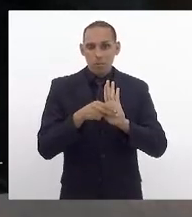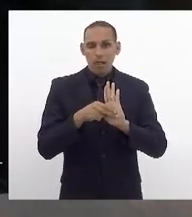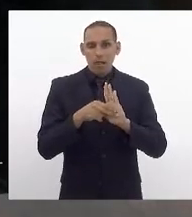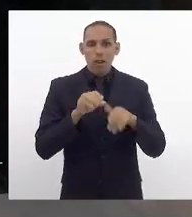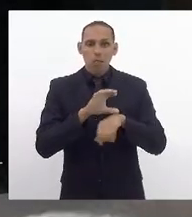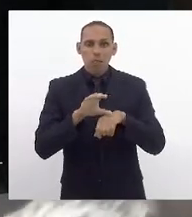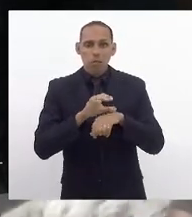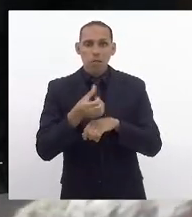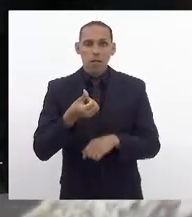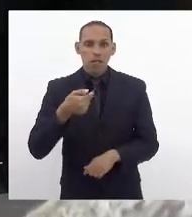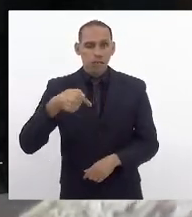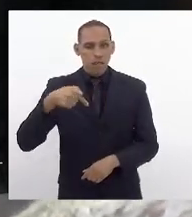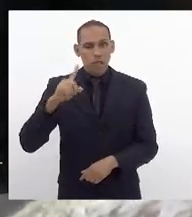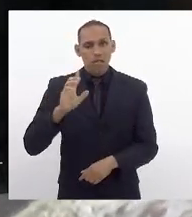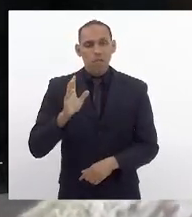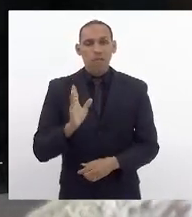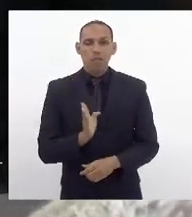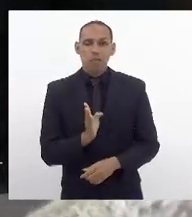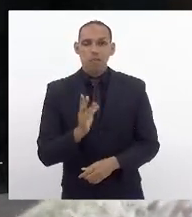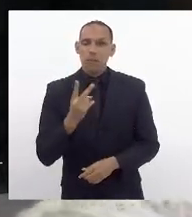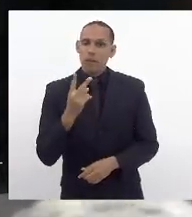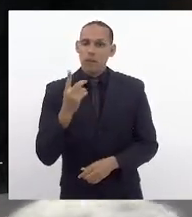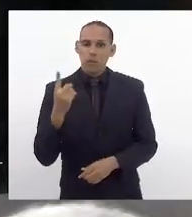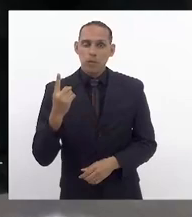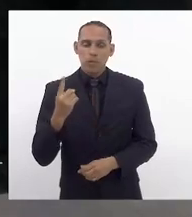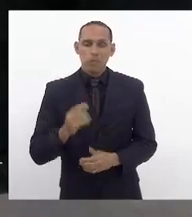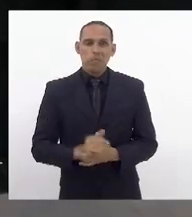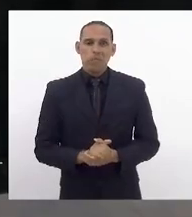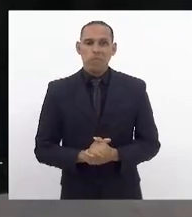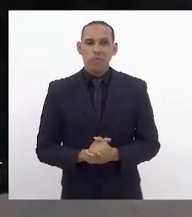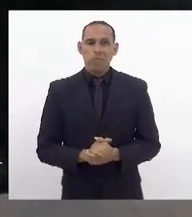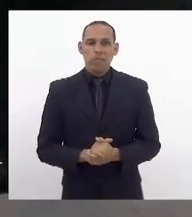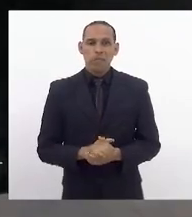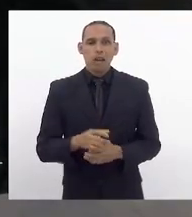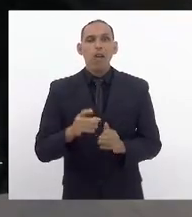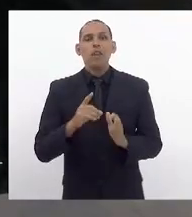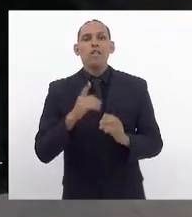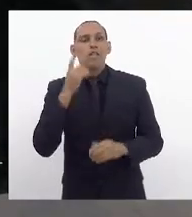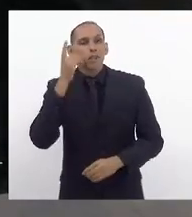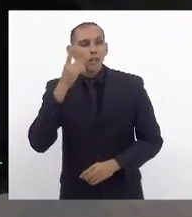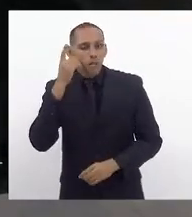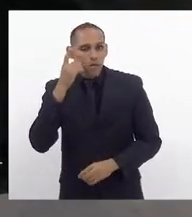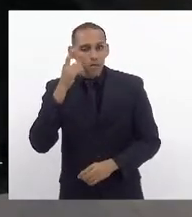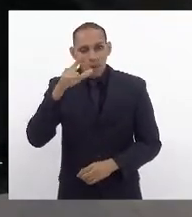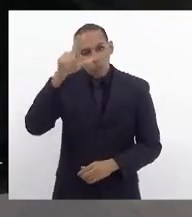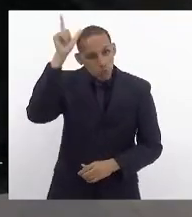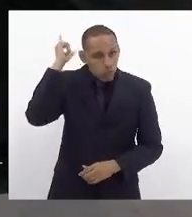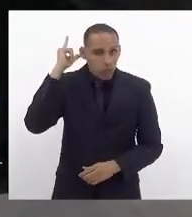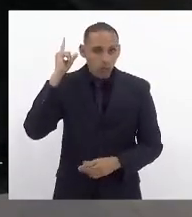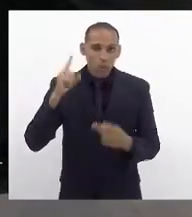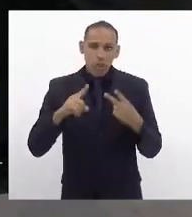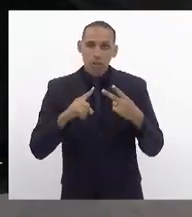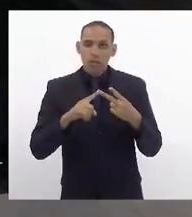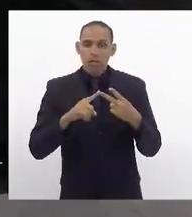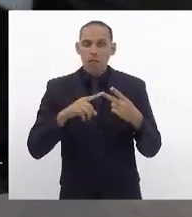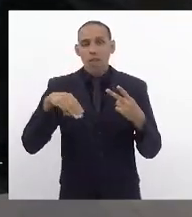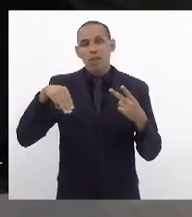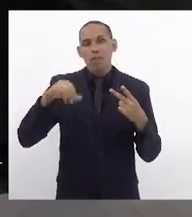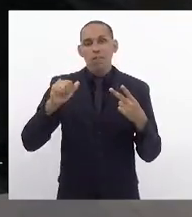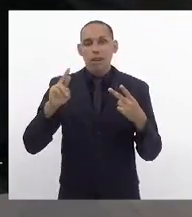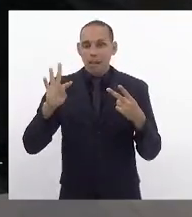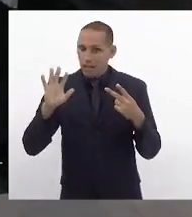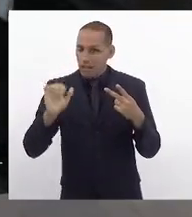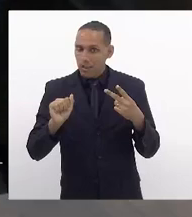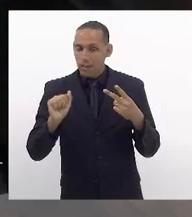constitucional 67 de 2021, de autoria dos deputados Luiz Paulo e de Marta